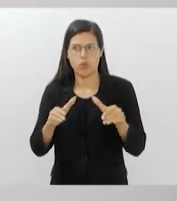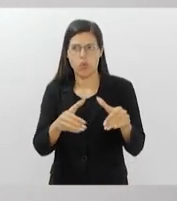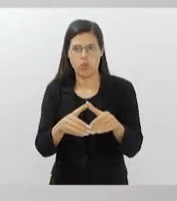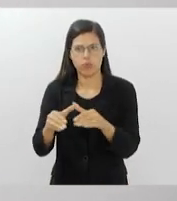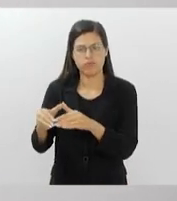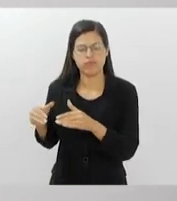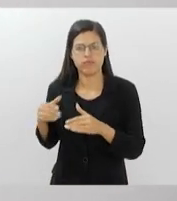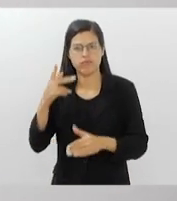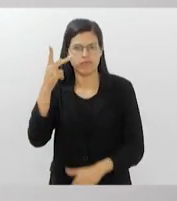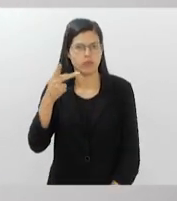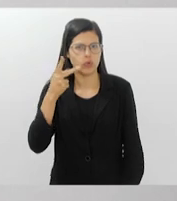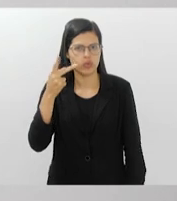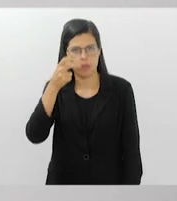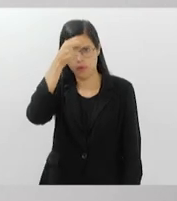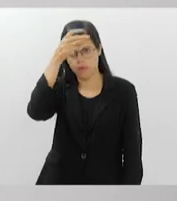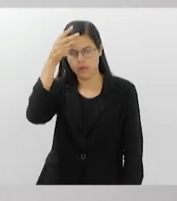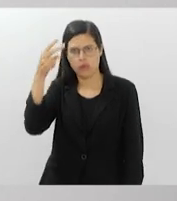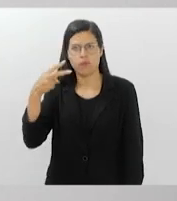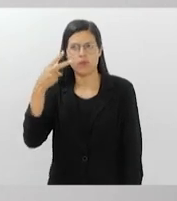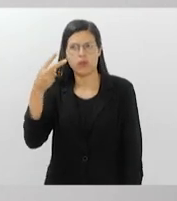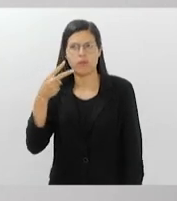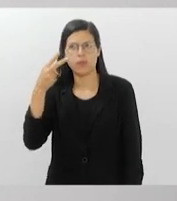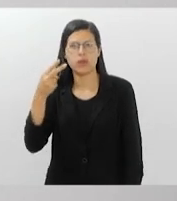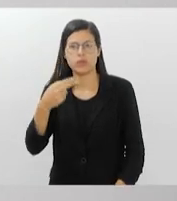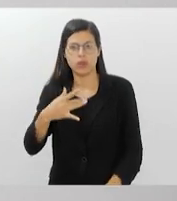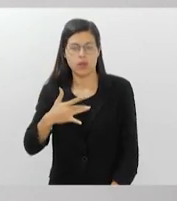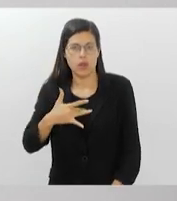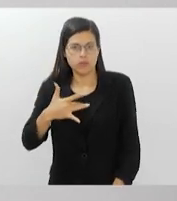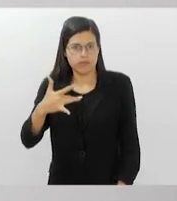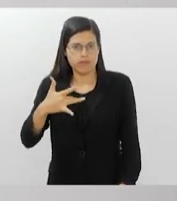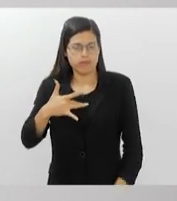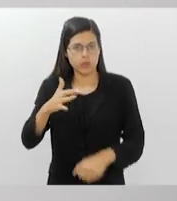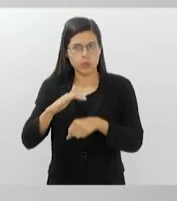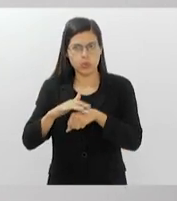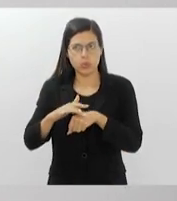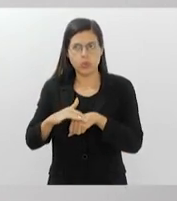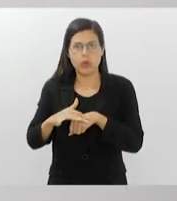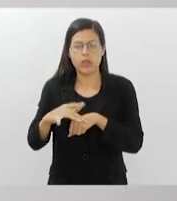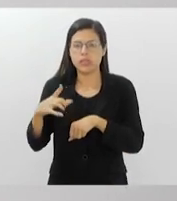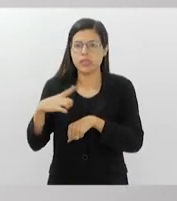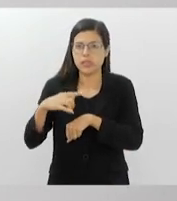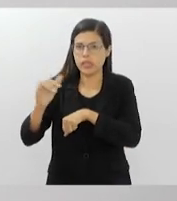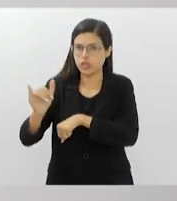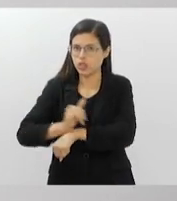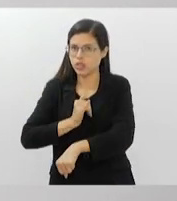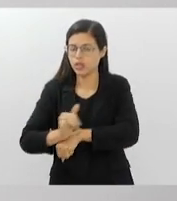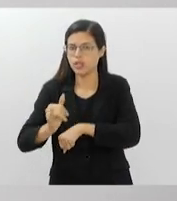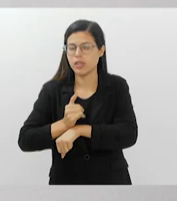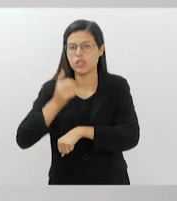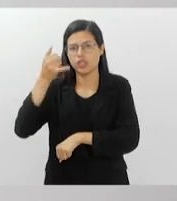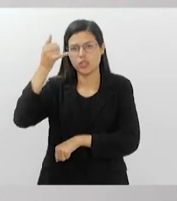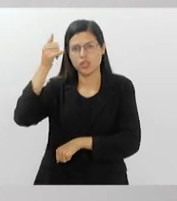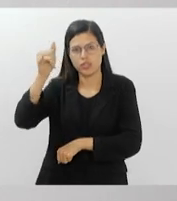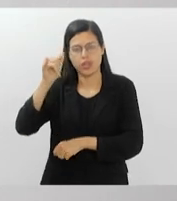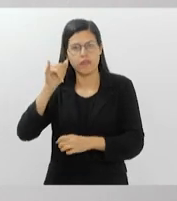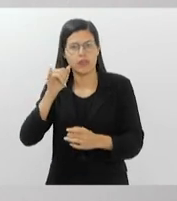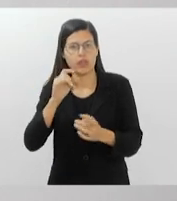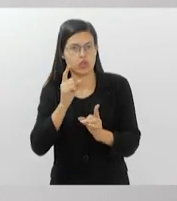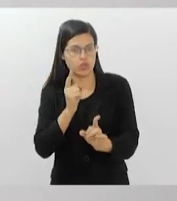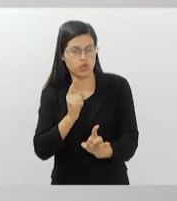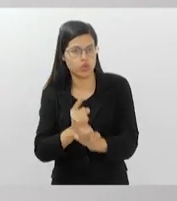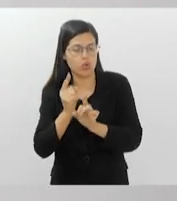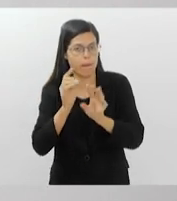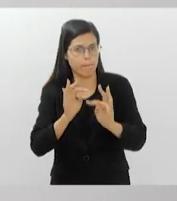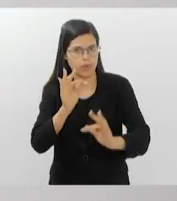e vereadores a tuberculose é uma doença com métodos eficazes de prevenção diagnóstico e tratamento mas